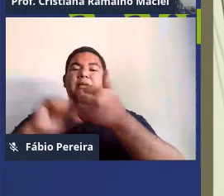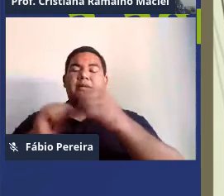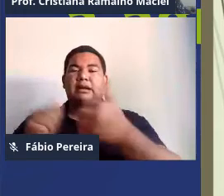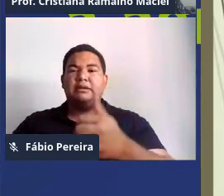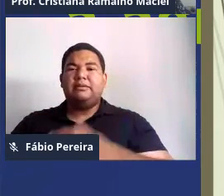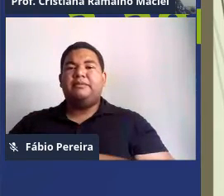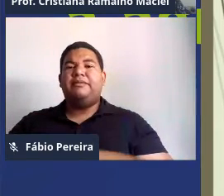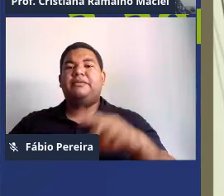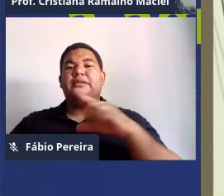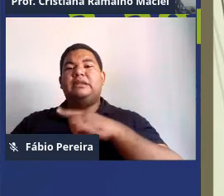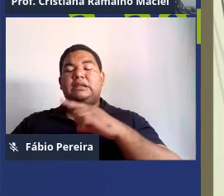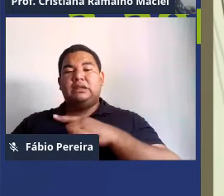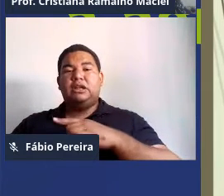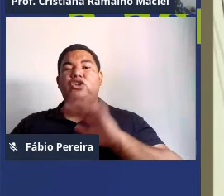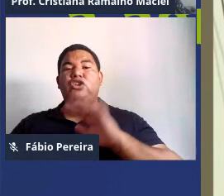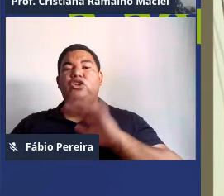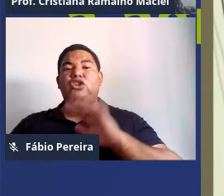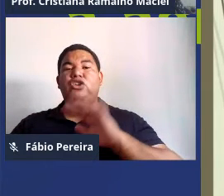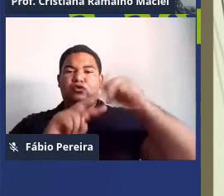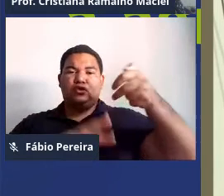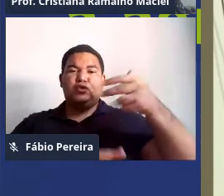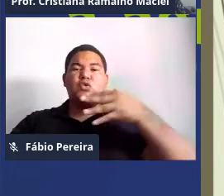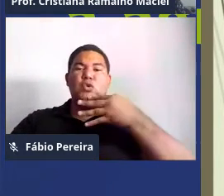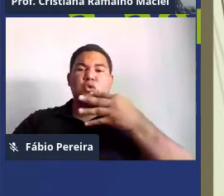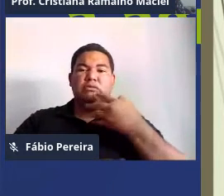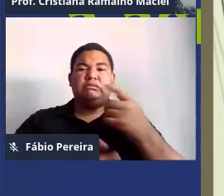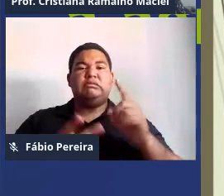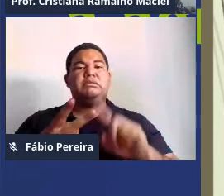genes conhecidos, genes não.